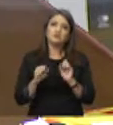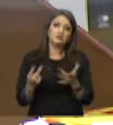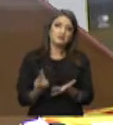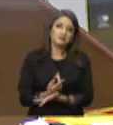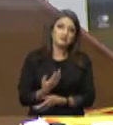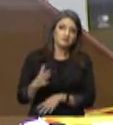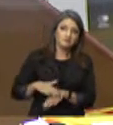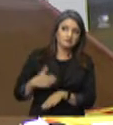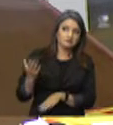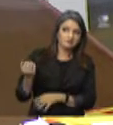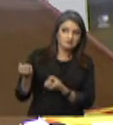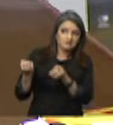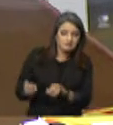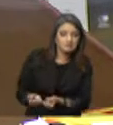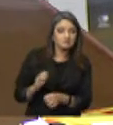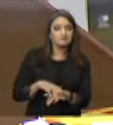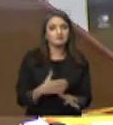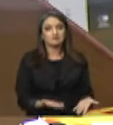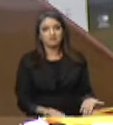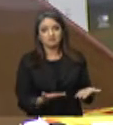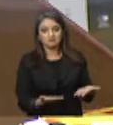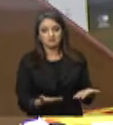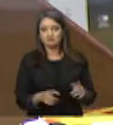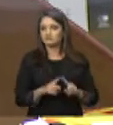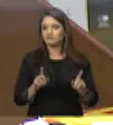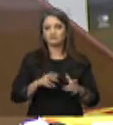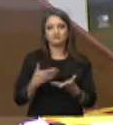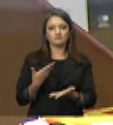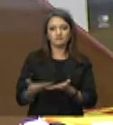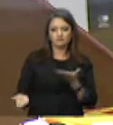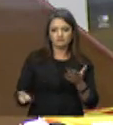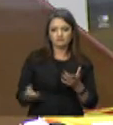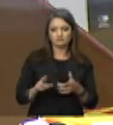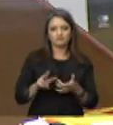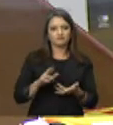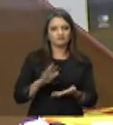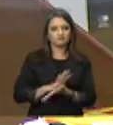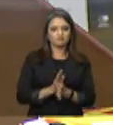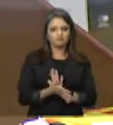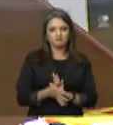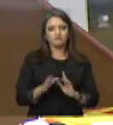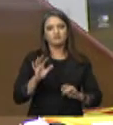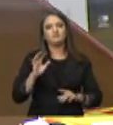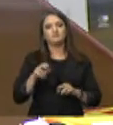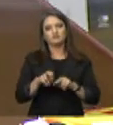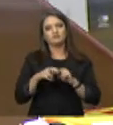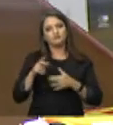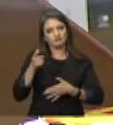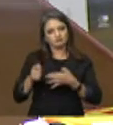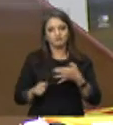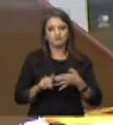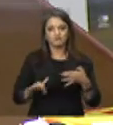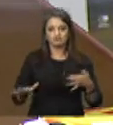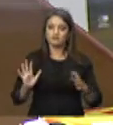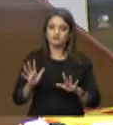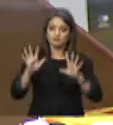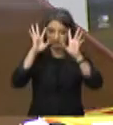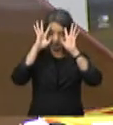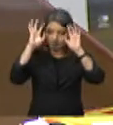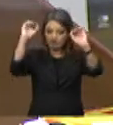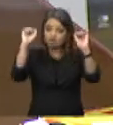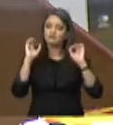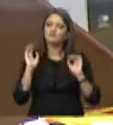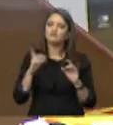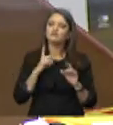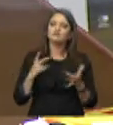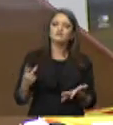agravado sem que se possa falar em sua perda ou destruição ou forma pacífica jurisprudência do tribunal lembro que o tribunal